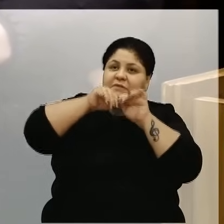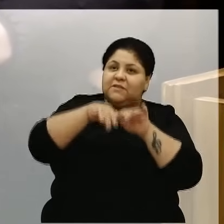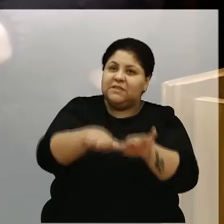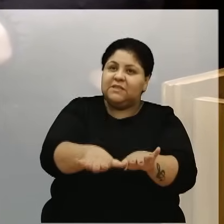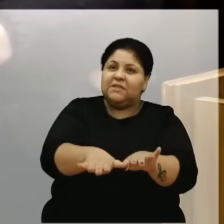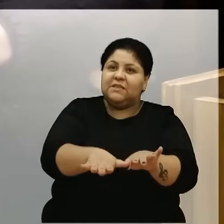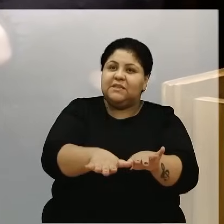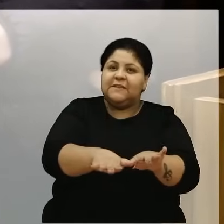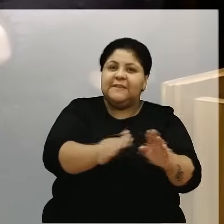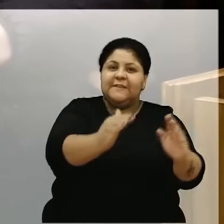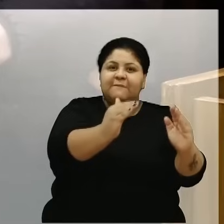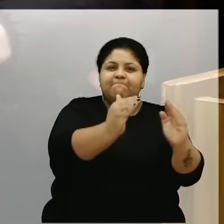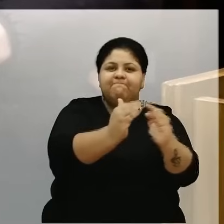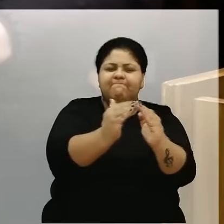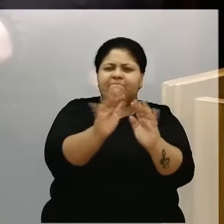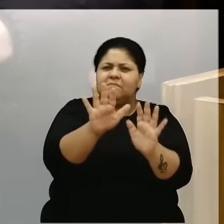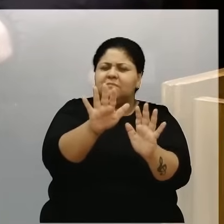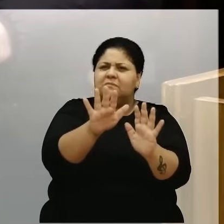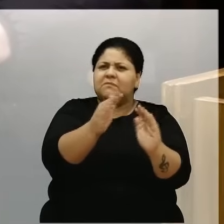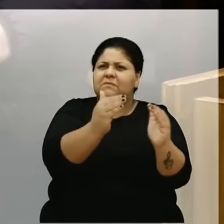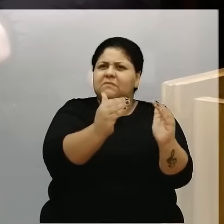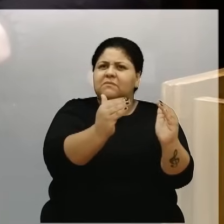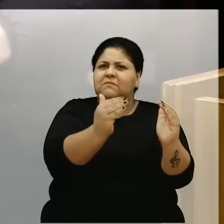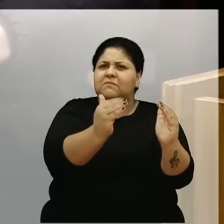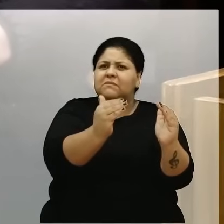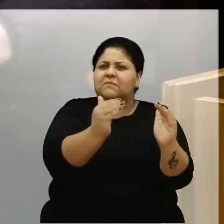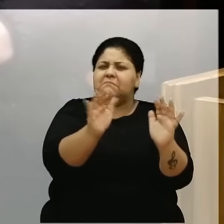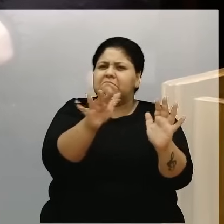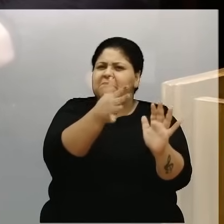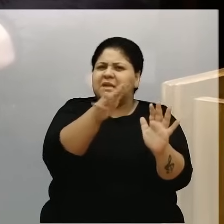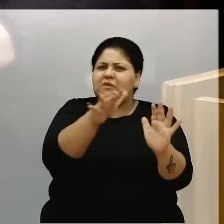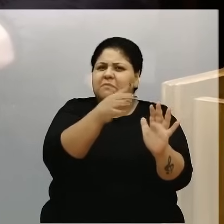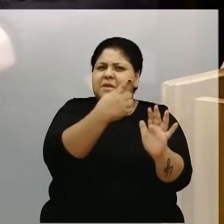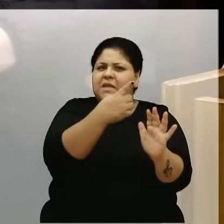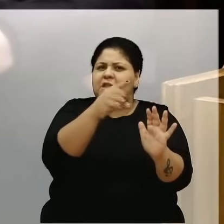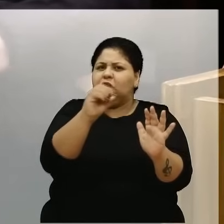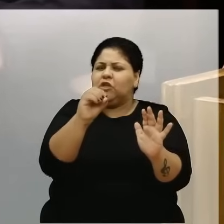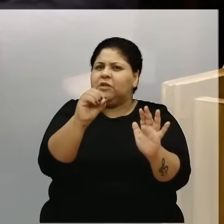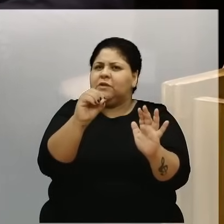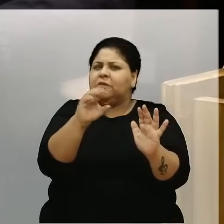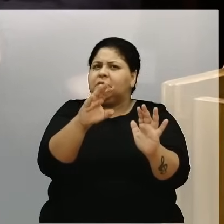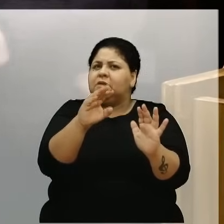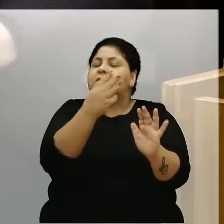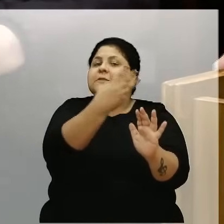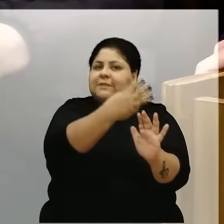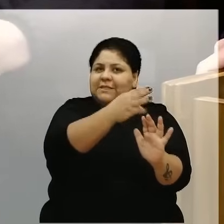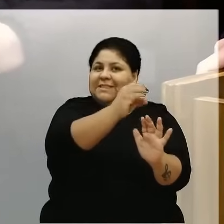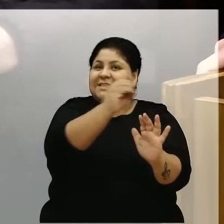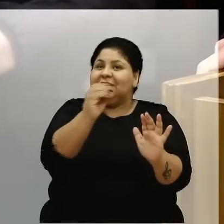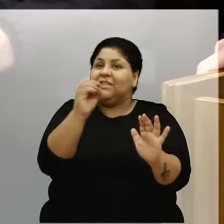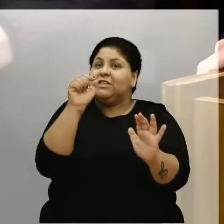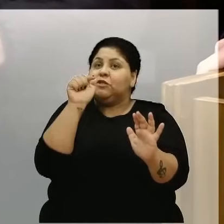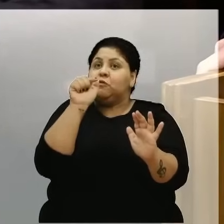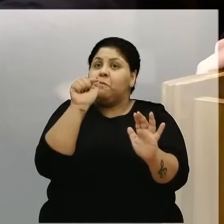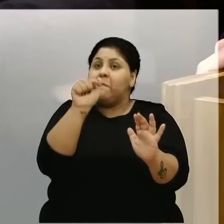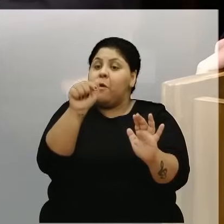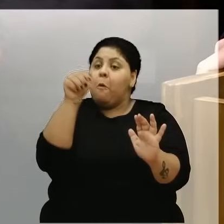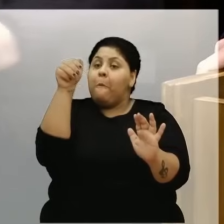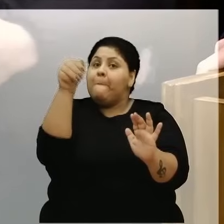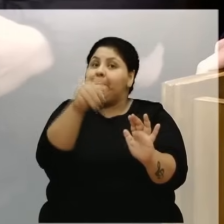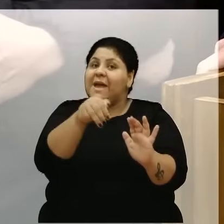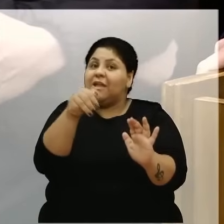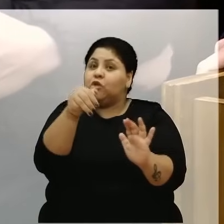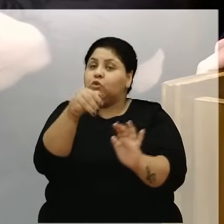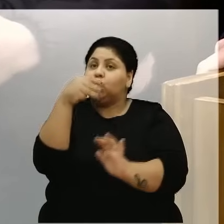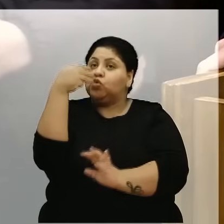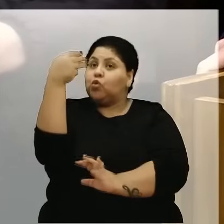de 10 mil, me corrija, 10 mil metros, 300 mil metros cúbicos, tá,